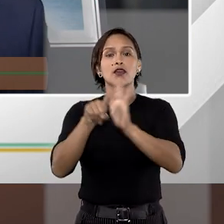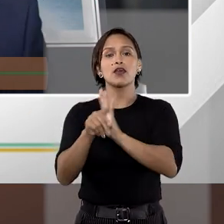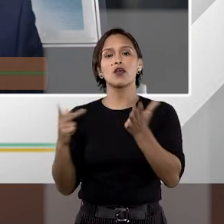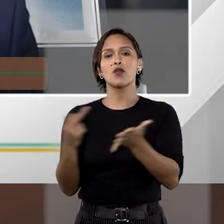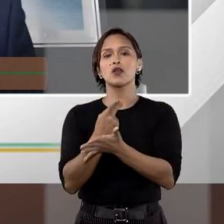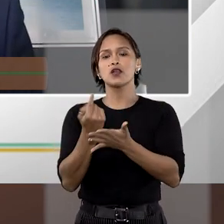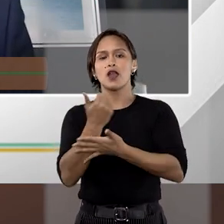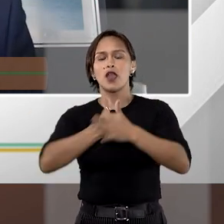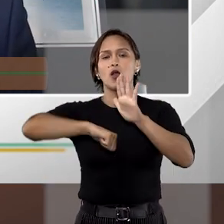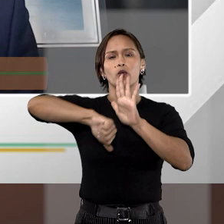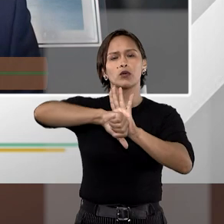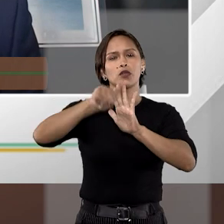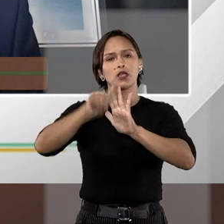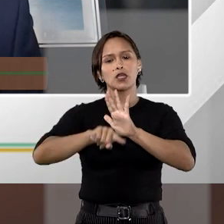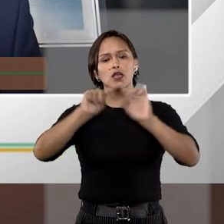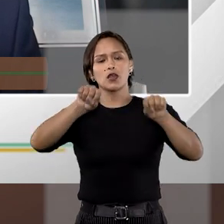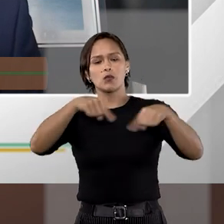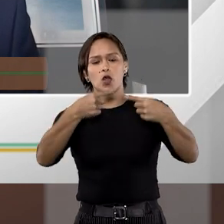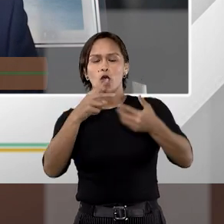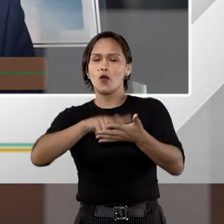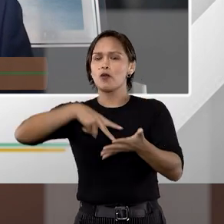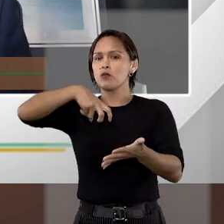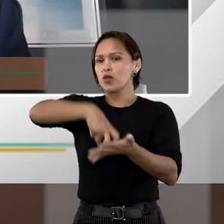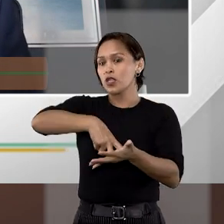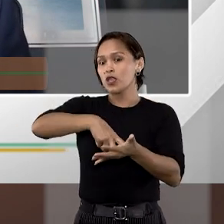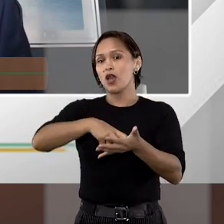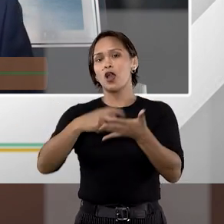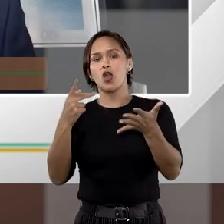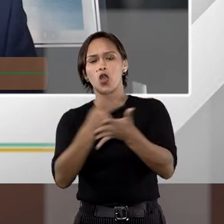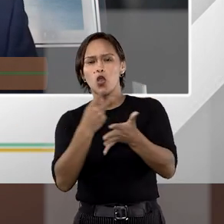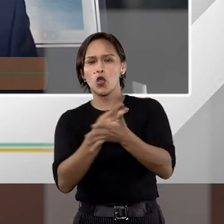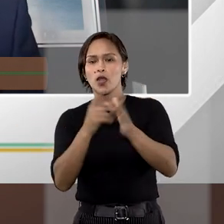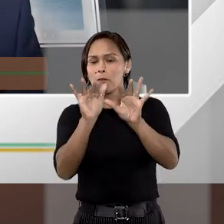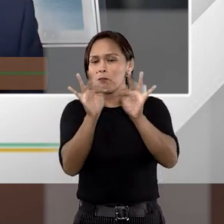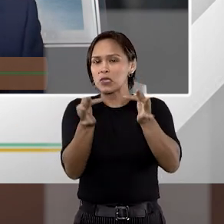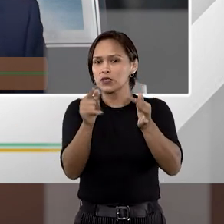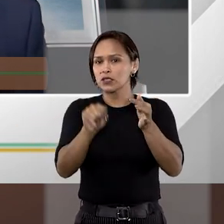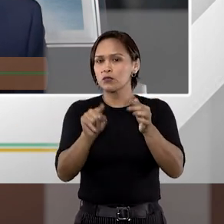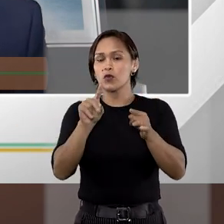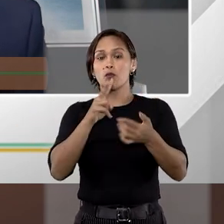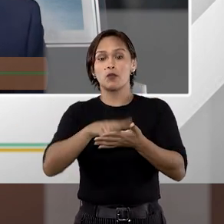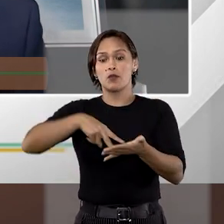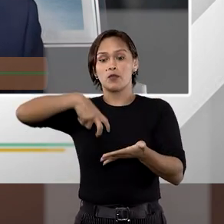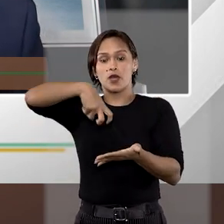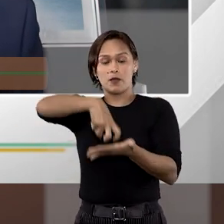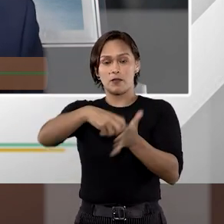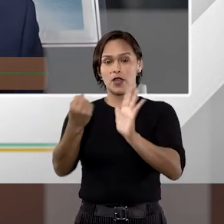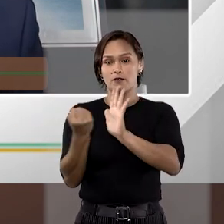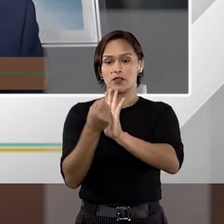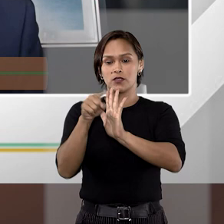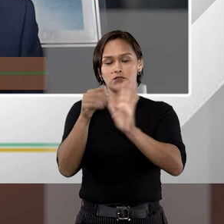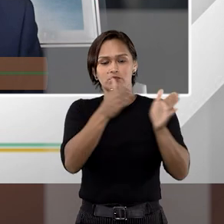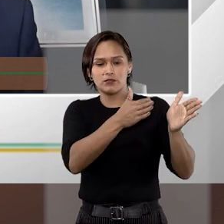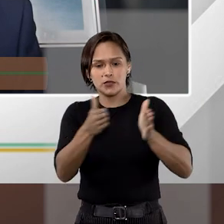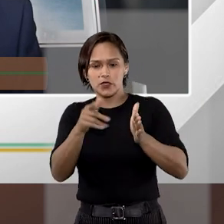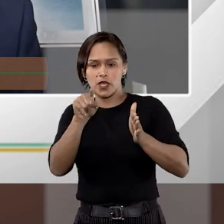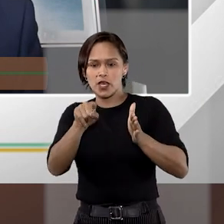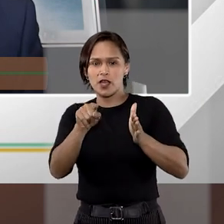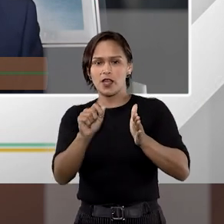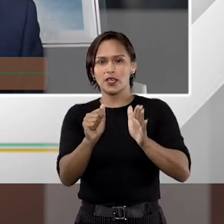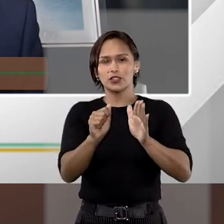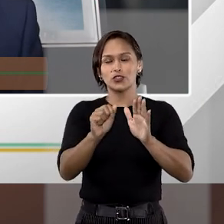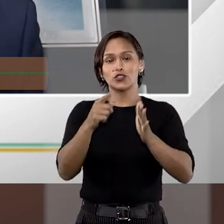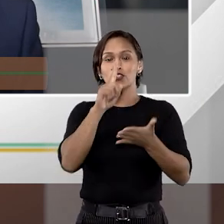é que delito que é é um crime é uma contravenção penal é um delito sui generis porque a pena fixada para o exterior